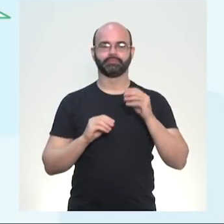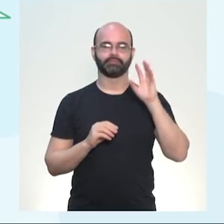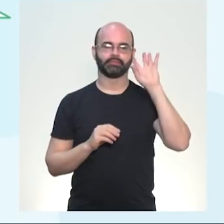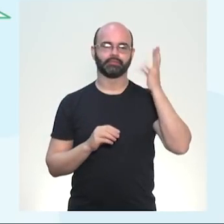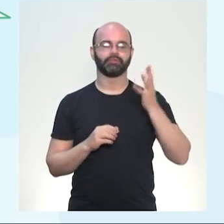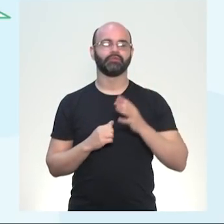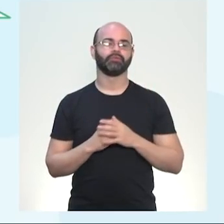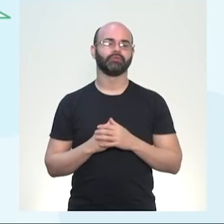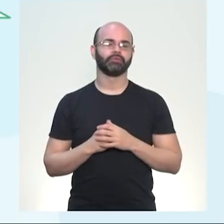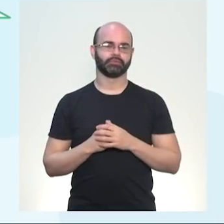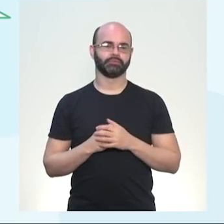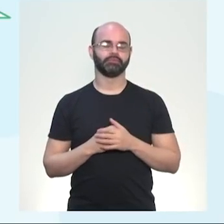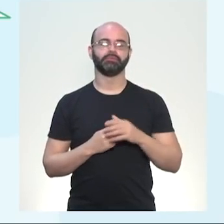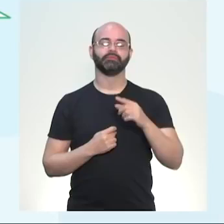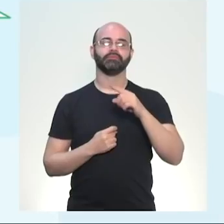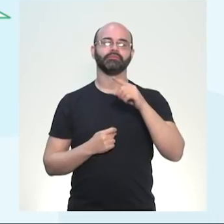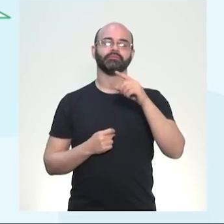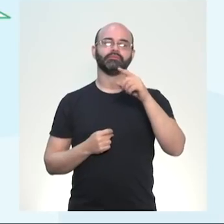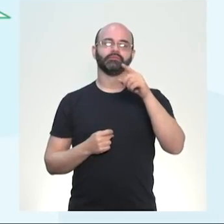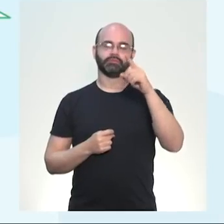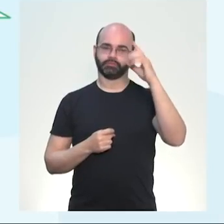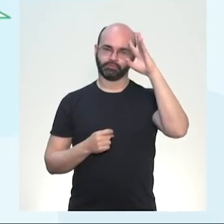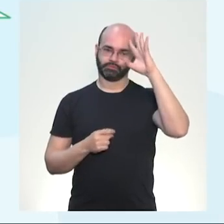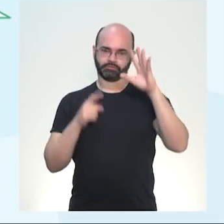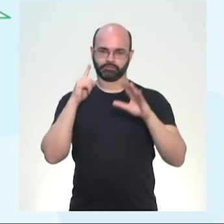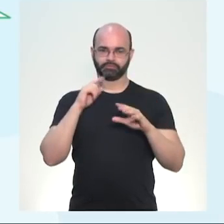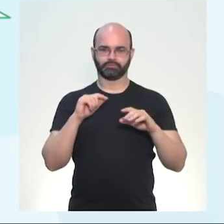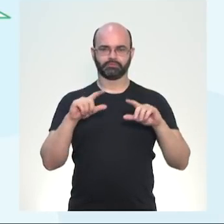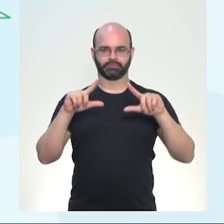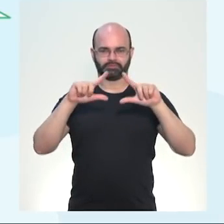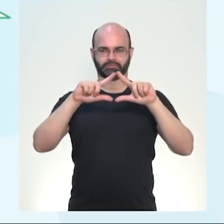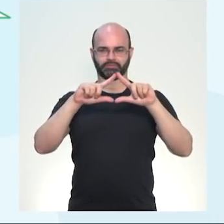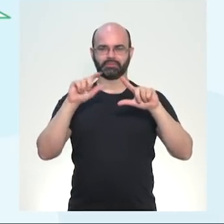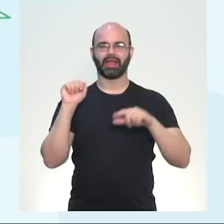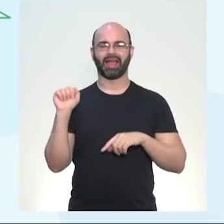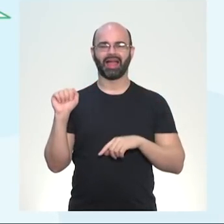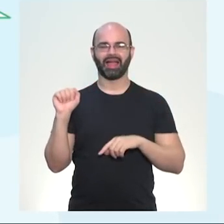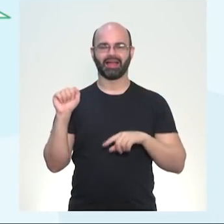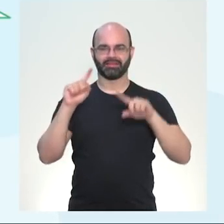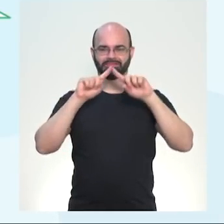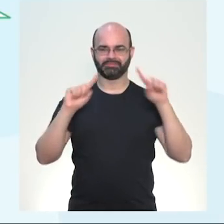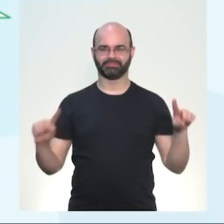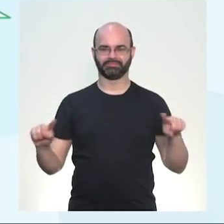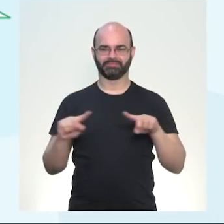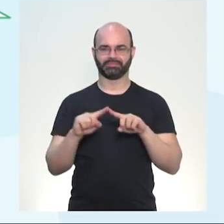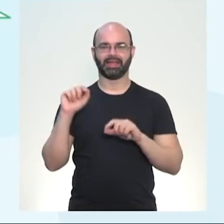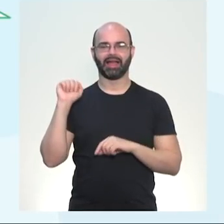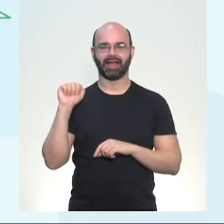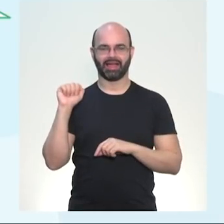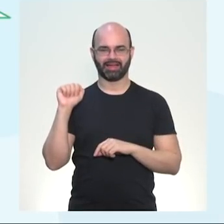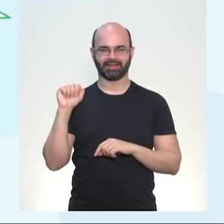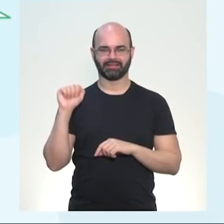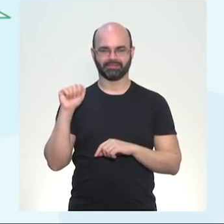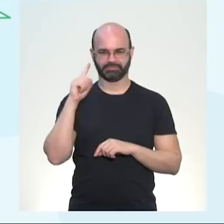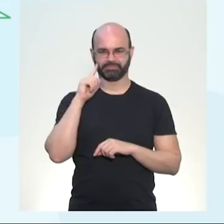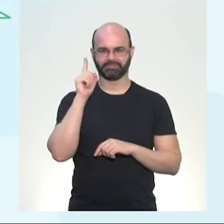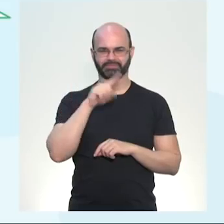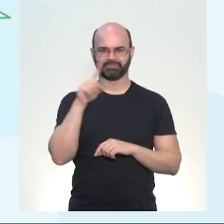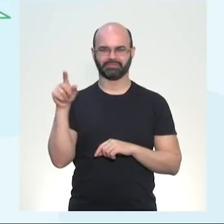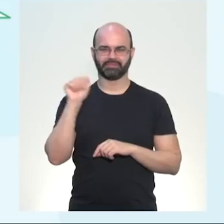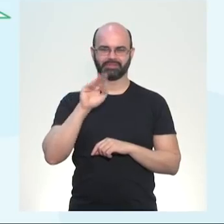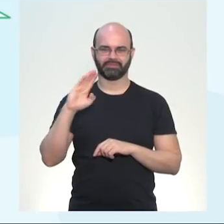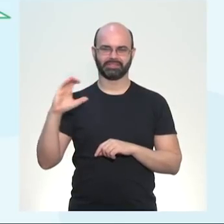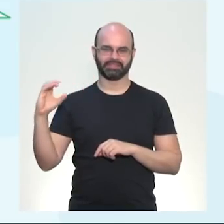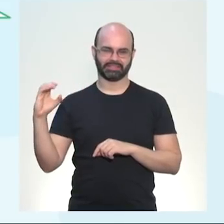aqui? Qual que é a ideia? Esse ângulo A, dos três ângulos aí, dos três triângulos que eu falei, como que eu